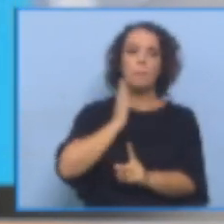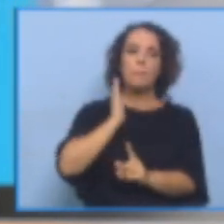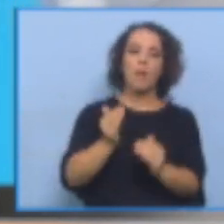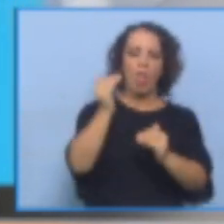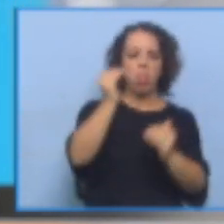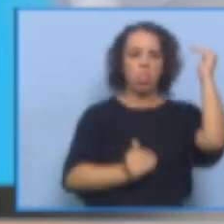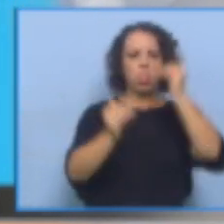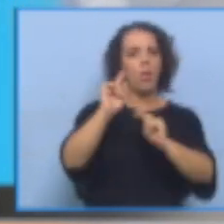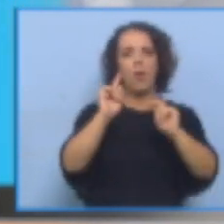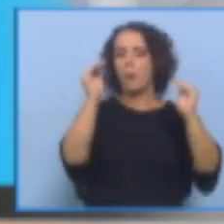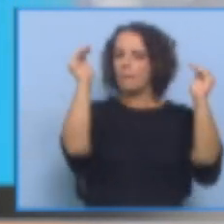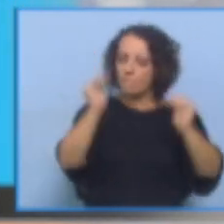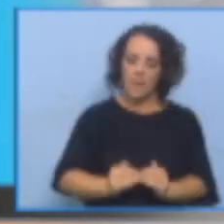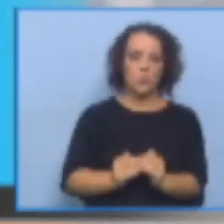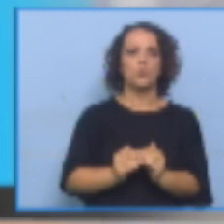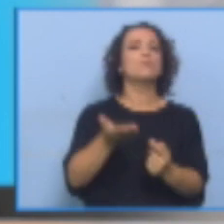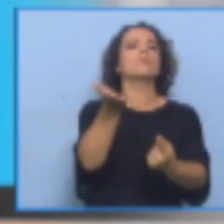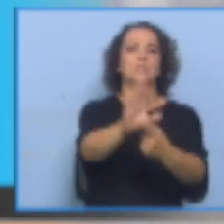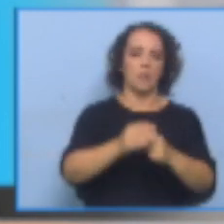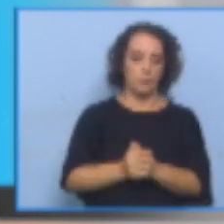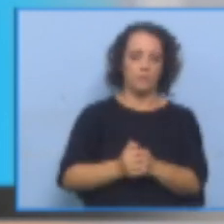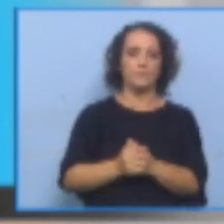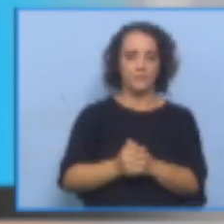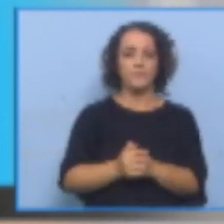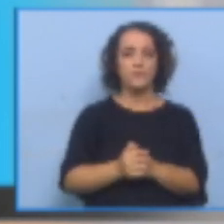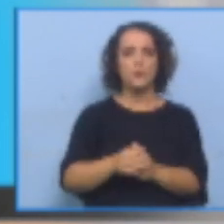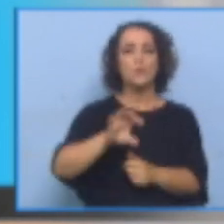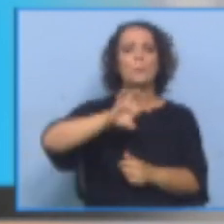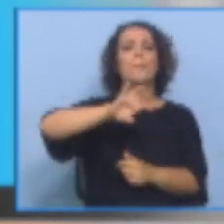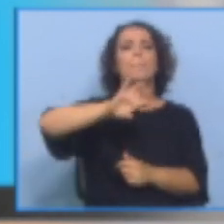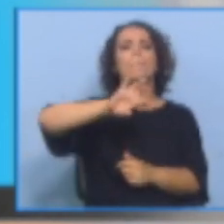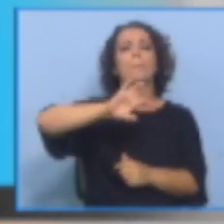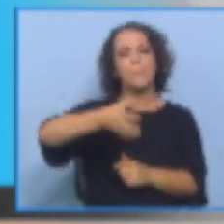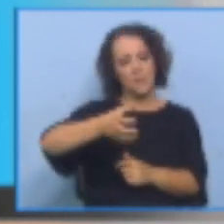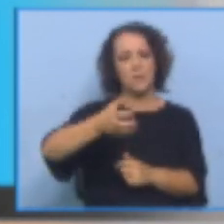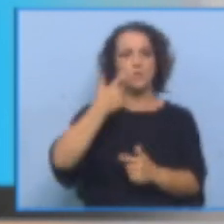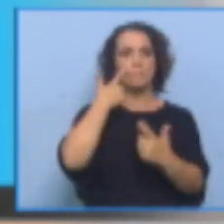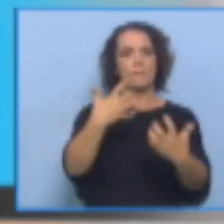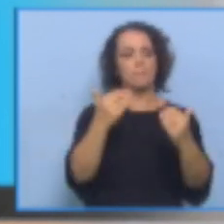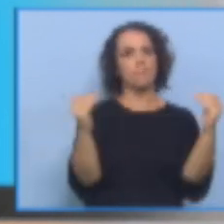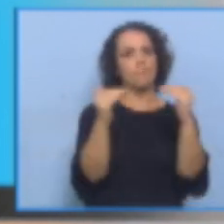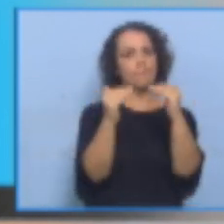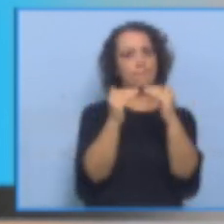desigualdade. Até porque isso aumenta várias coisas. Por exemplo, o país menos desigual da Europa